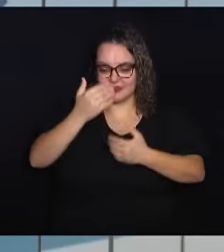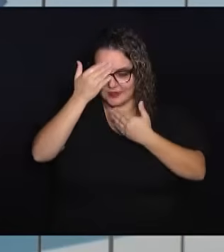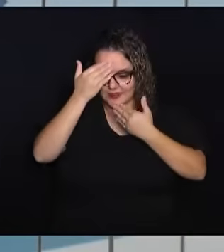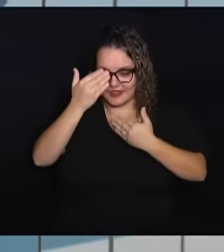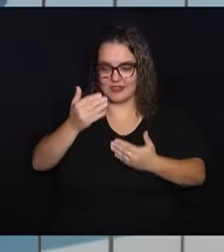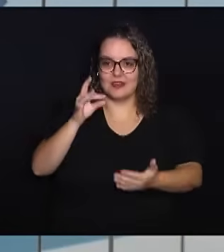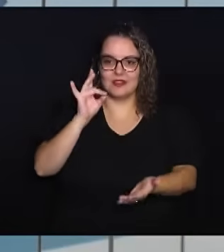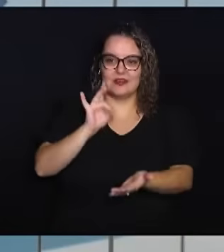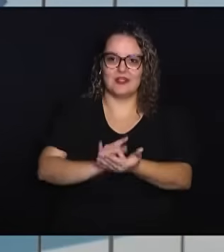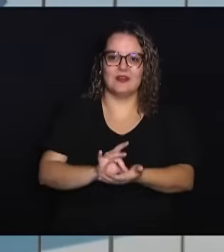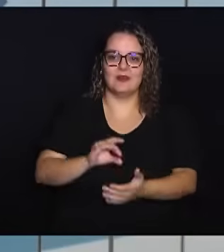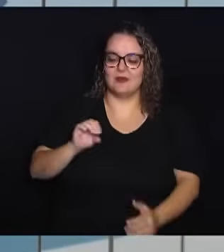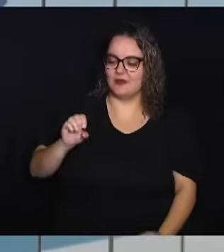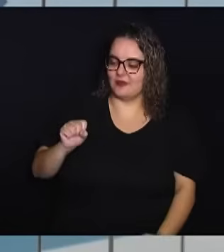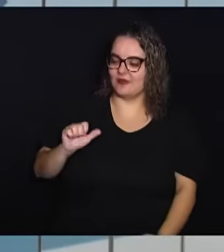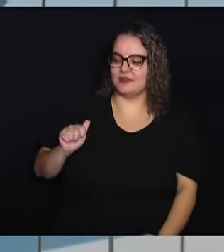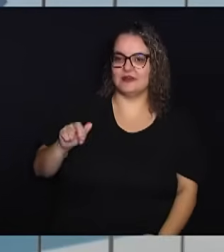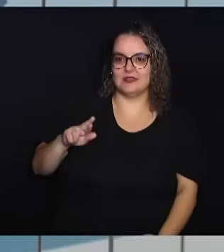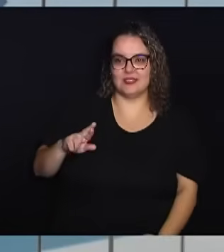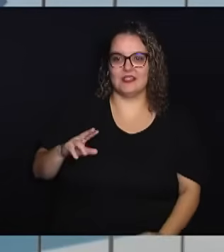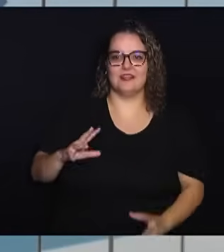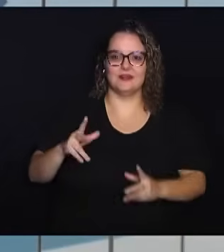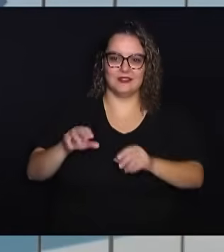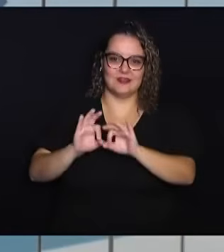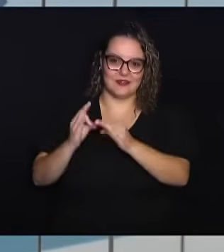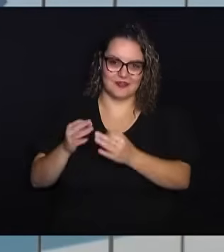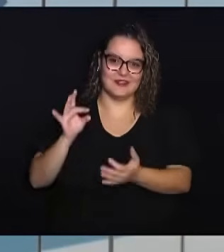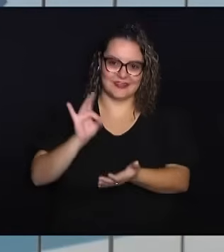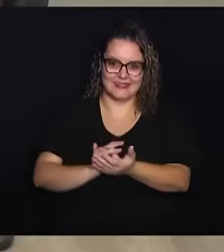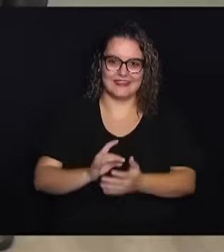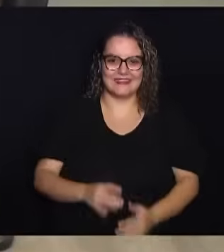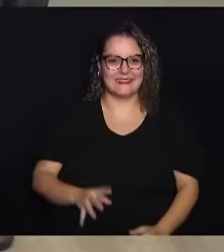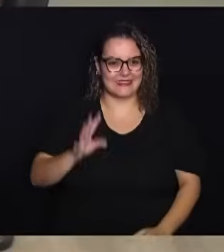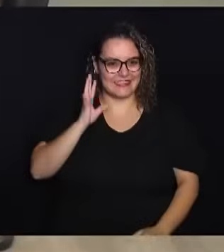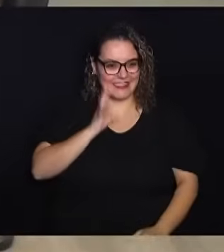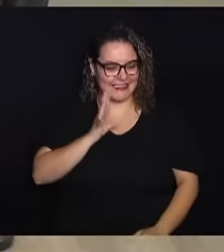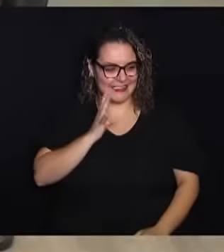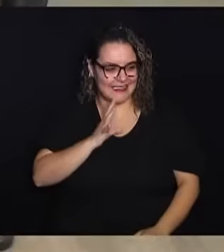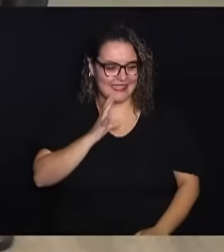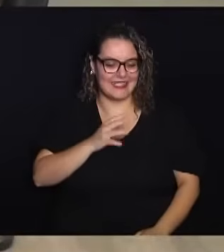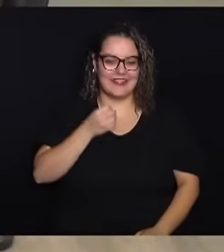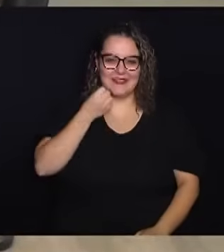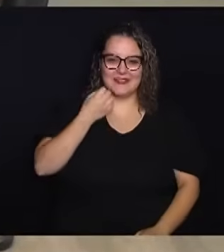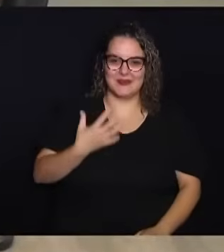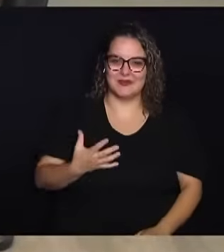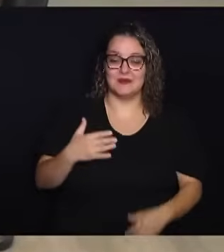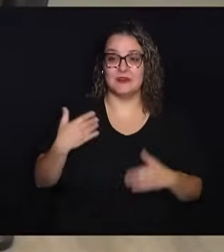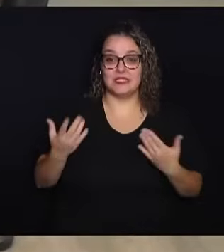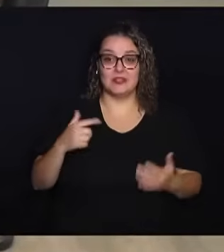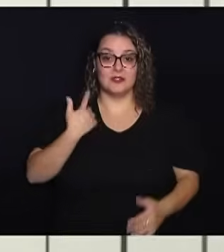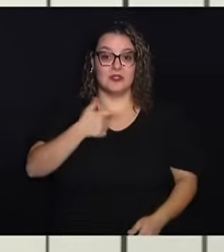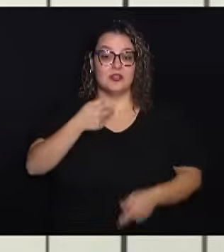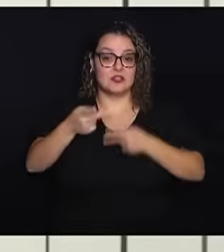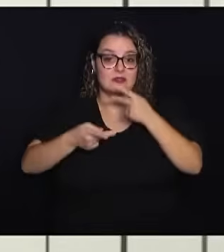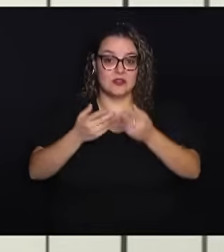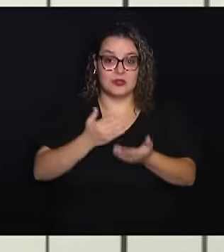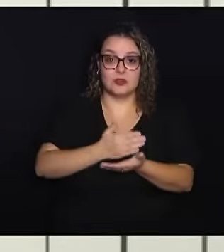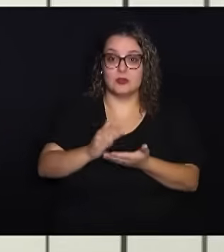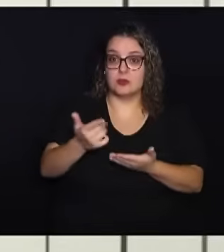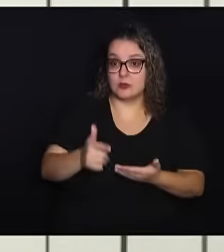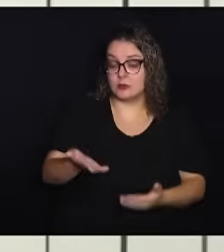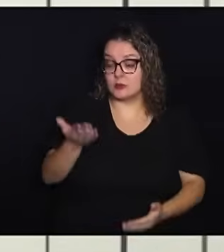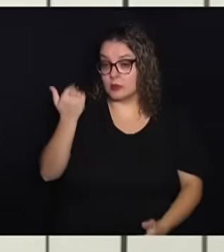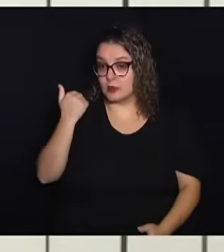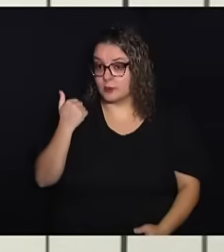mesmo ao Oscar e a toda a família dele aí, de verdade. Muito bem, muito bem. Então, nós estamos falando sobre recomeçar. Vamos